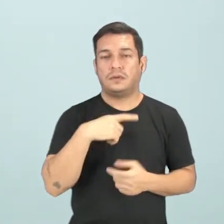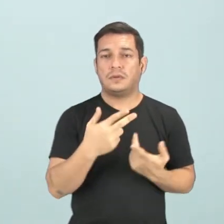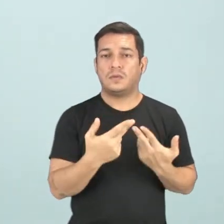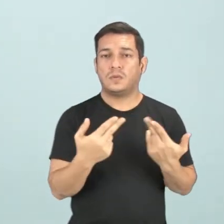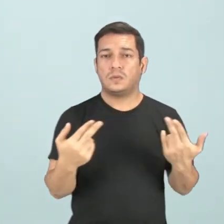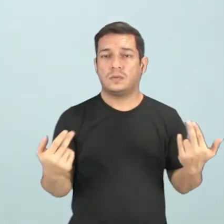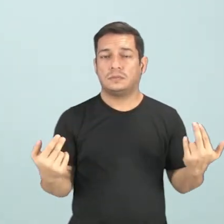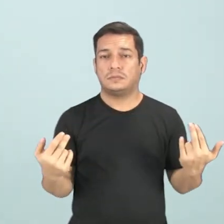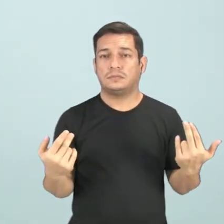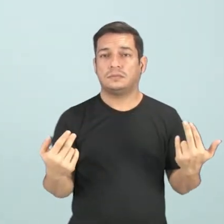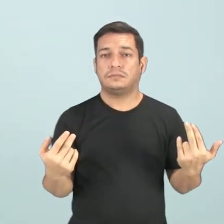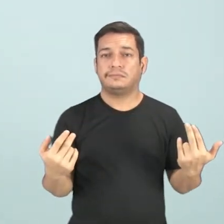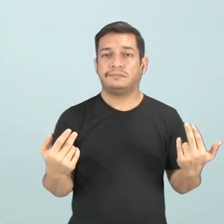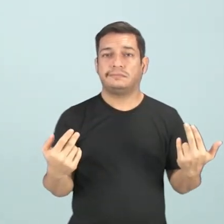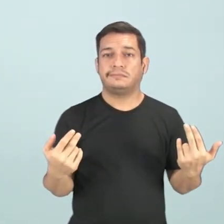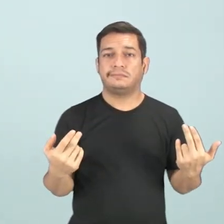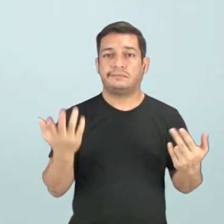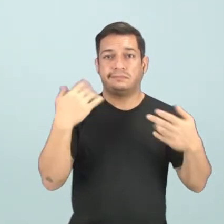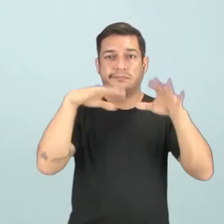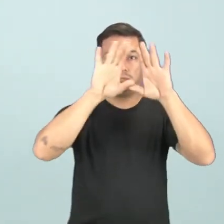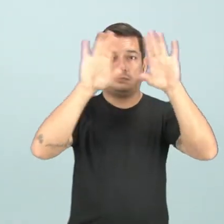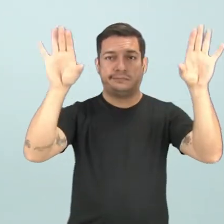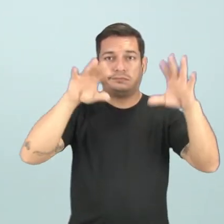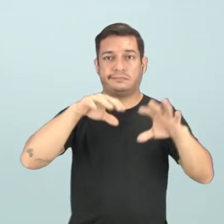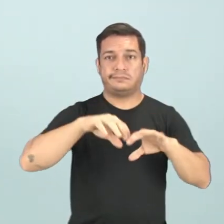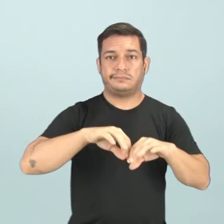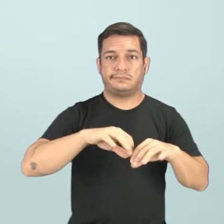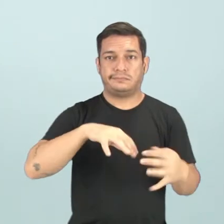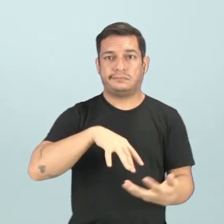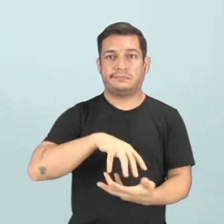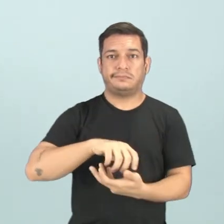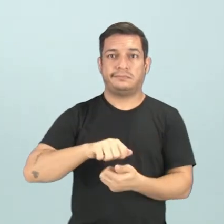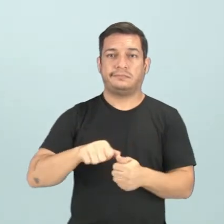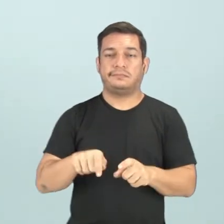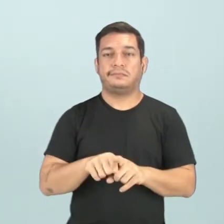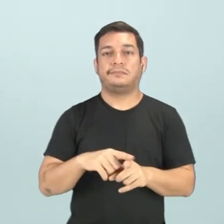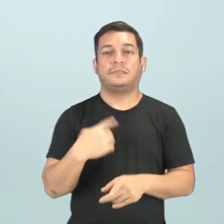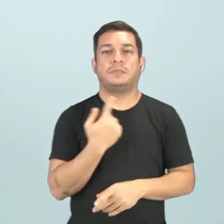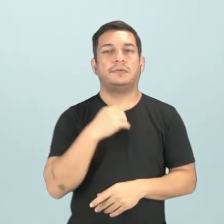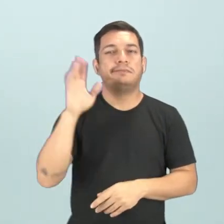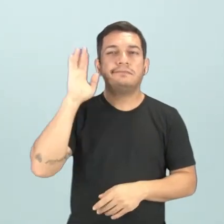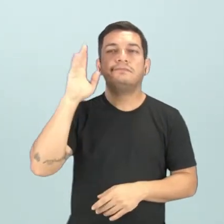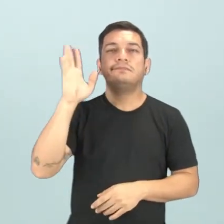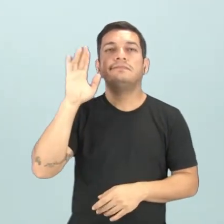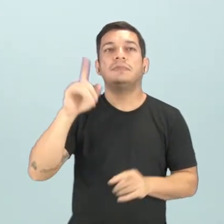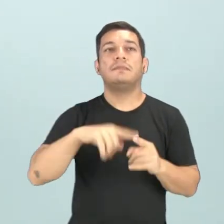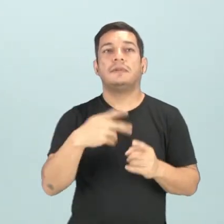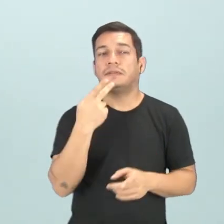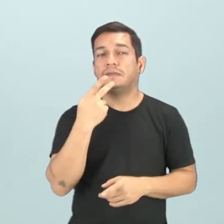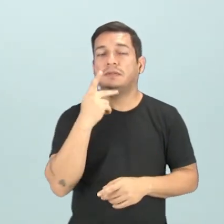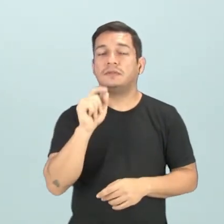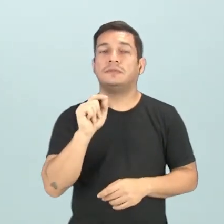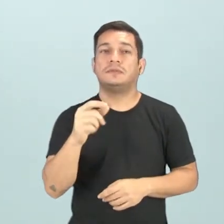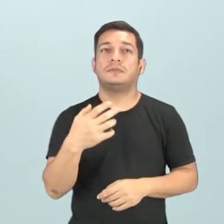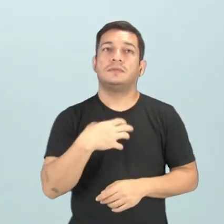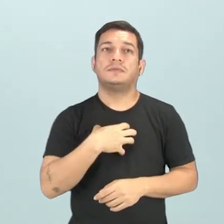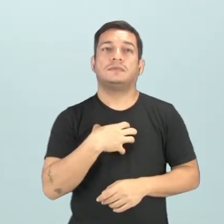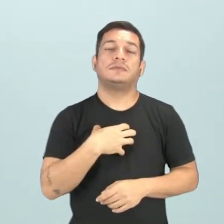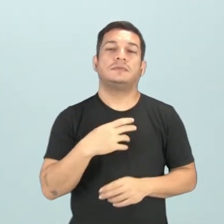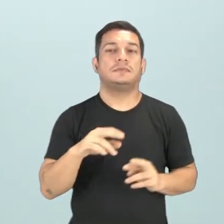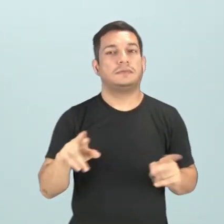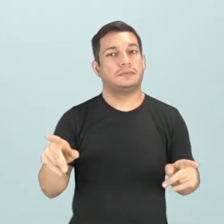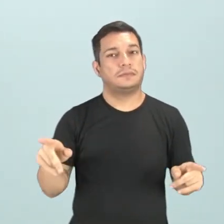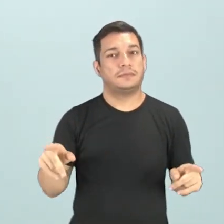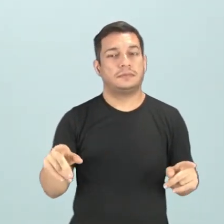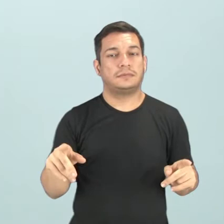coisas... entre o céu e a terra tem coisas que a gente nem pode imaginar. Só que ela falou de uma forma diferente.